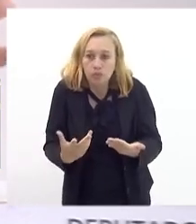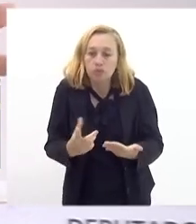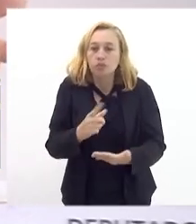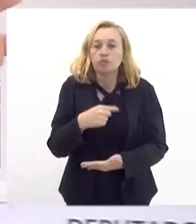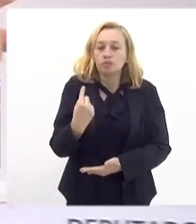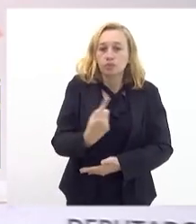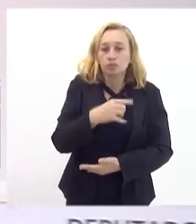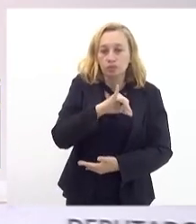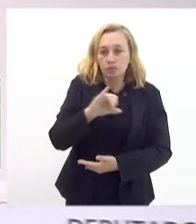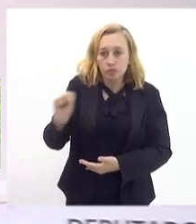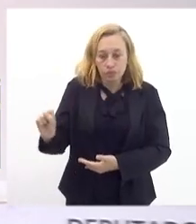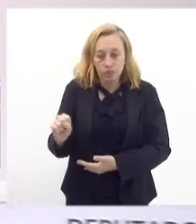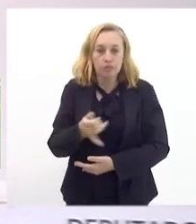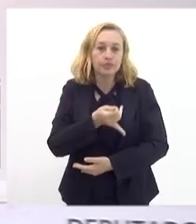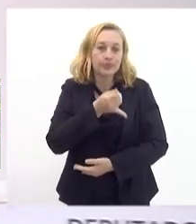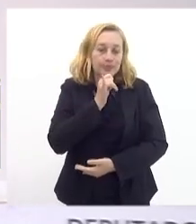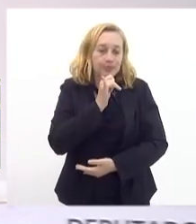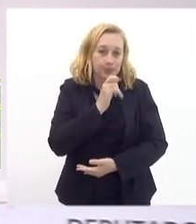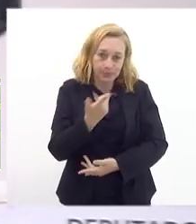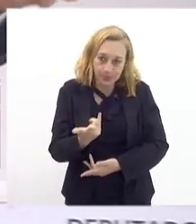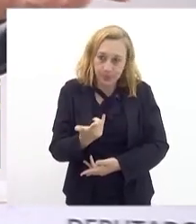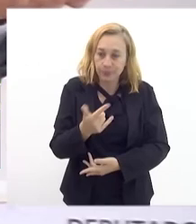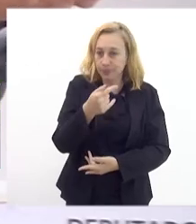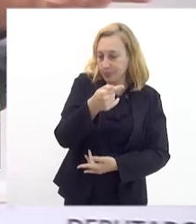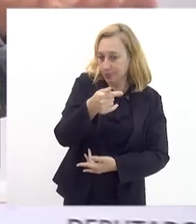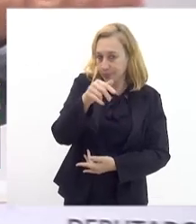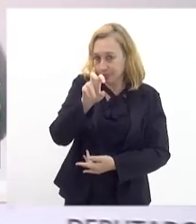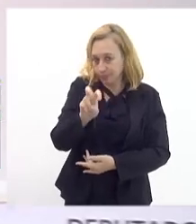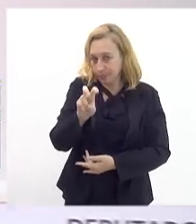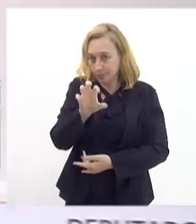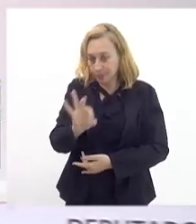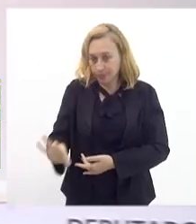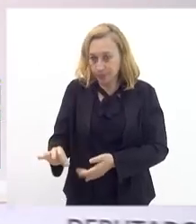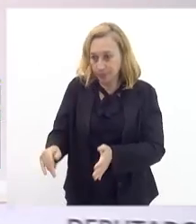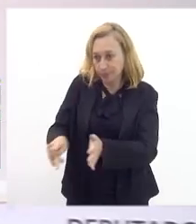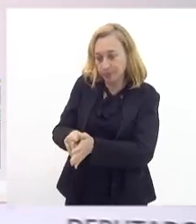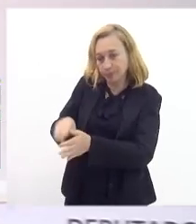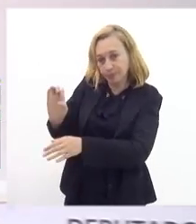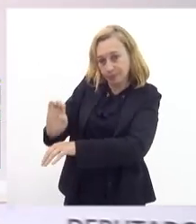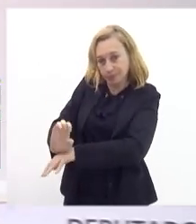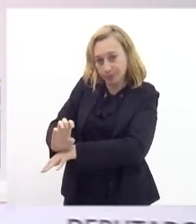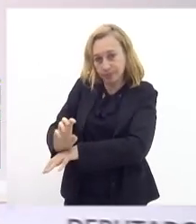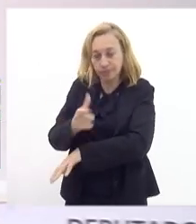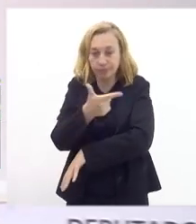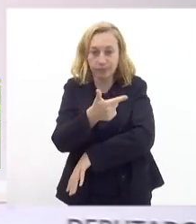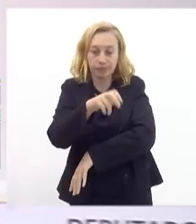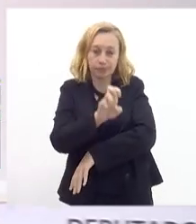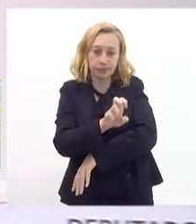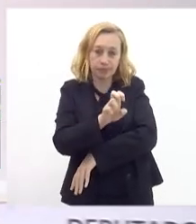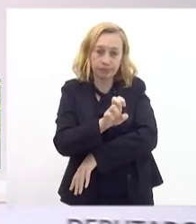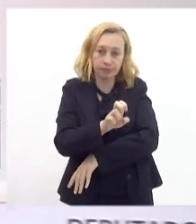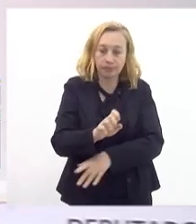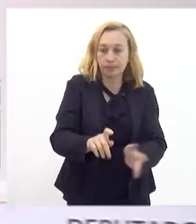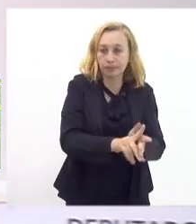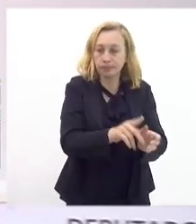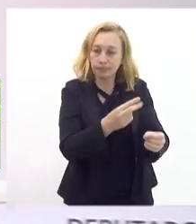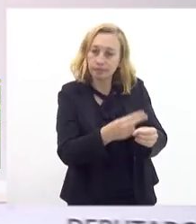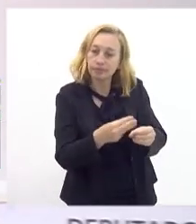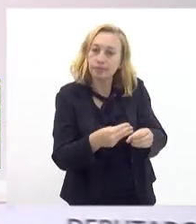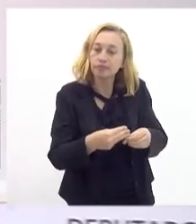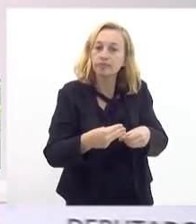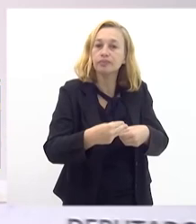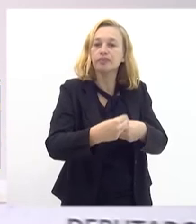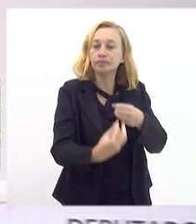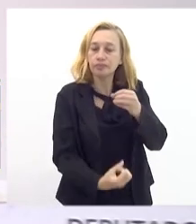nosso ICMS por exemplo que 75 por cento vai para o estado e 25 para os municípios produtores